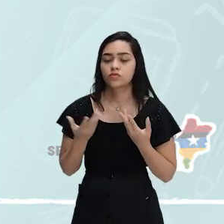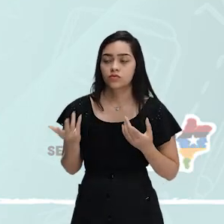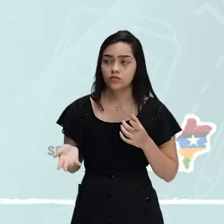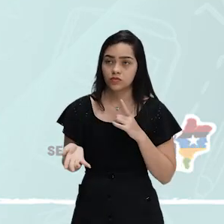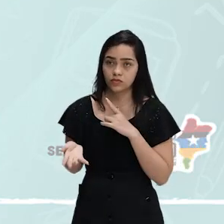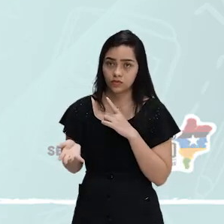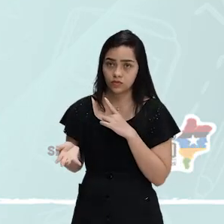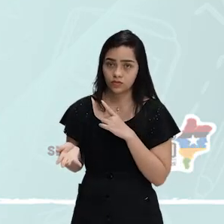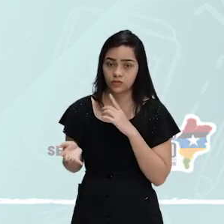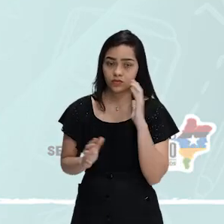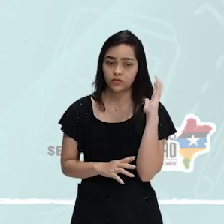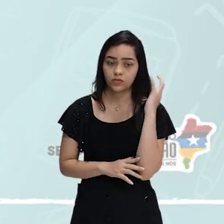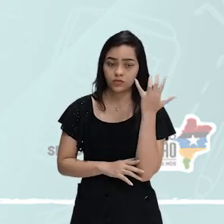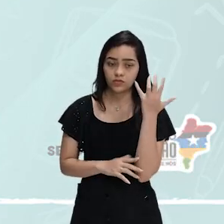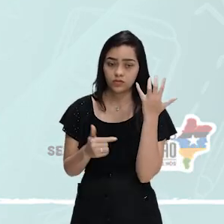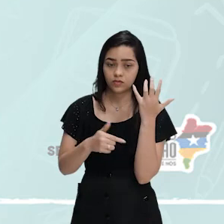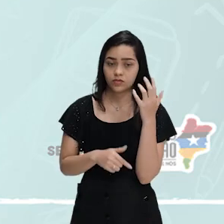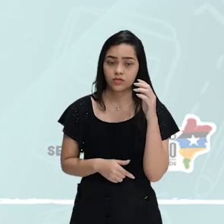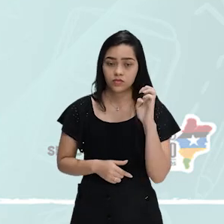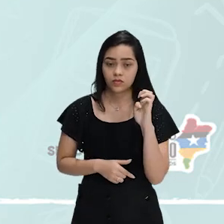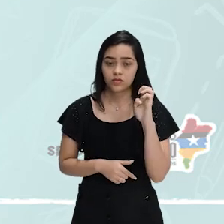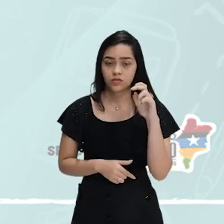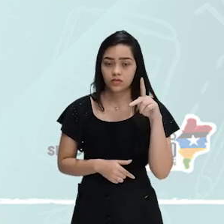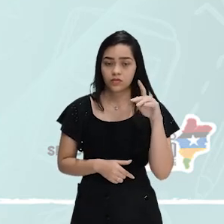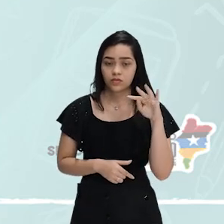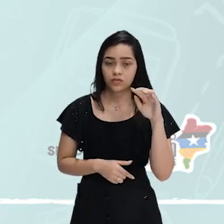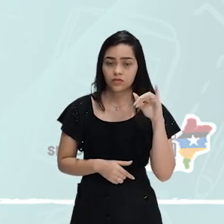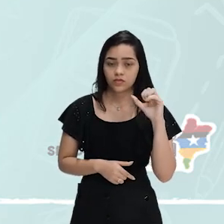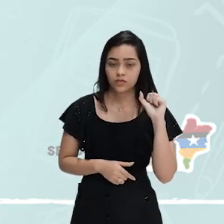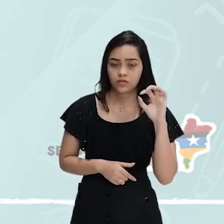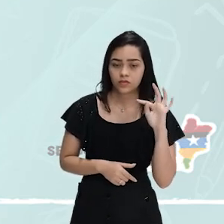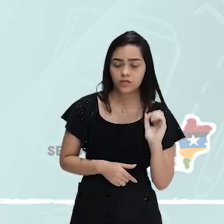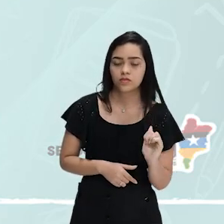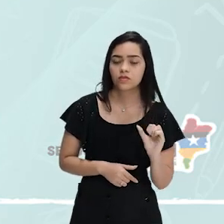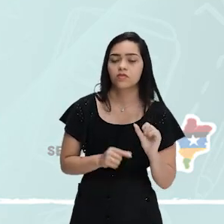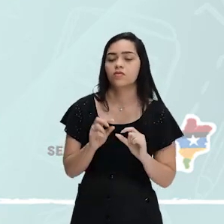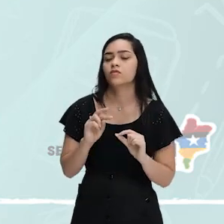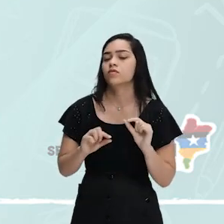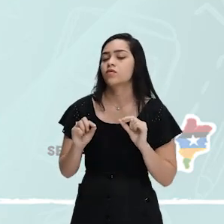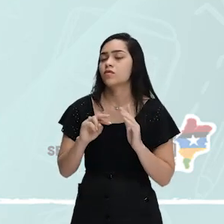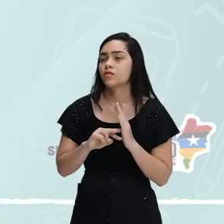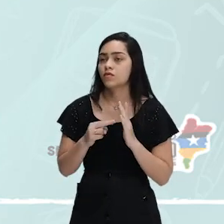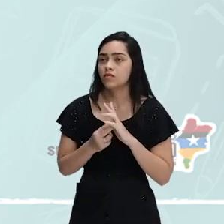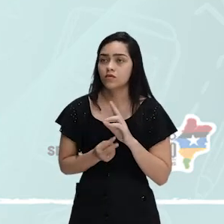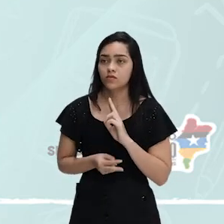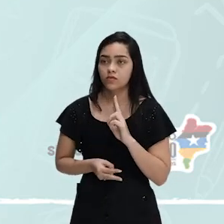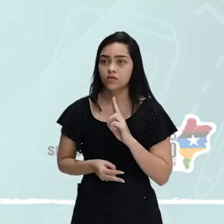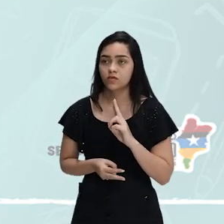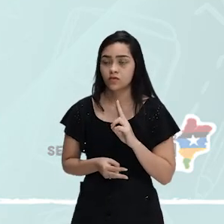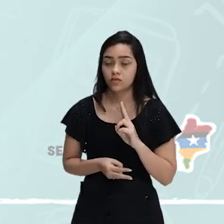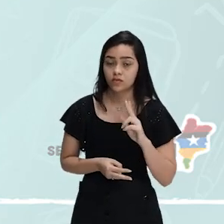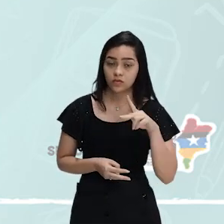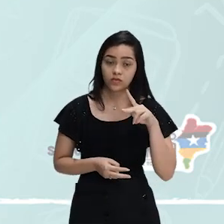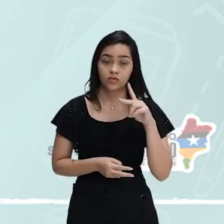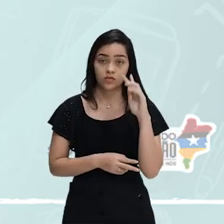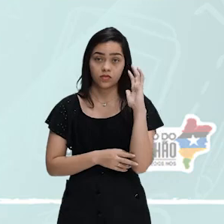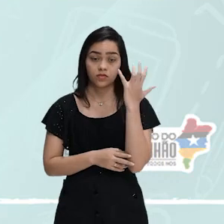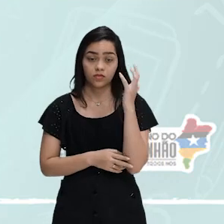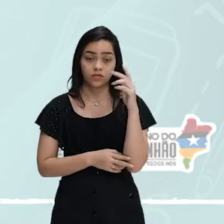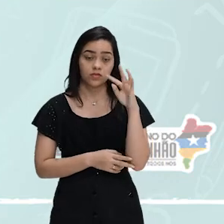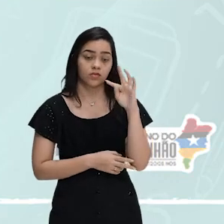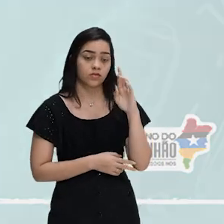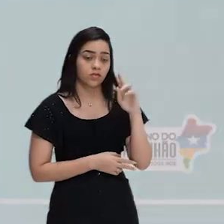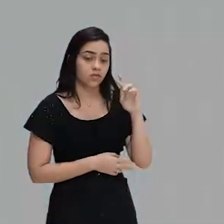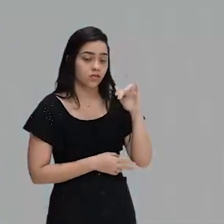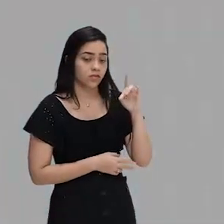aqui, pessoal, plantas epífitas. Plantas epífitas são plantas que a gente chama de plantas trepadeiras. Elas